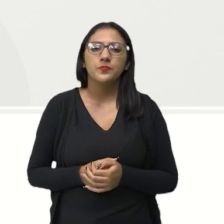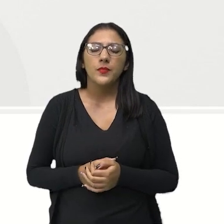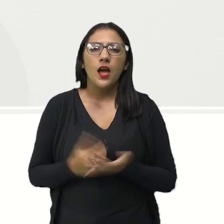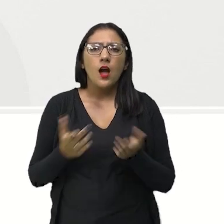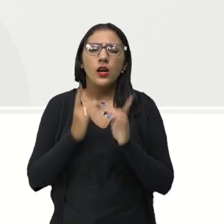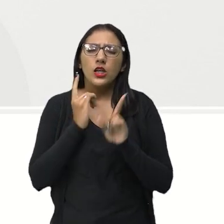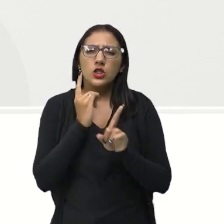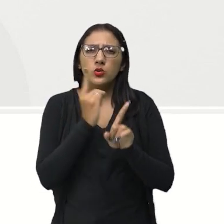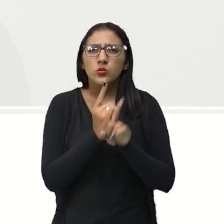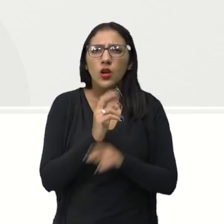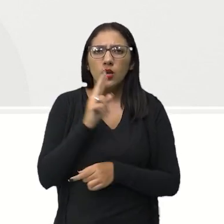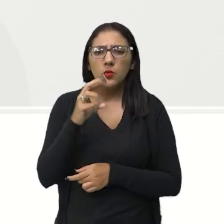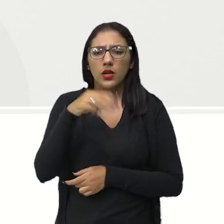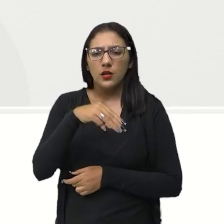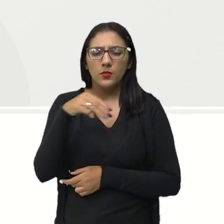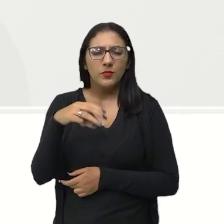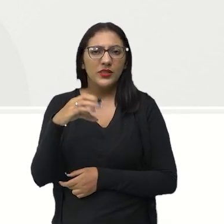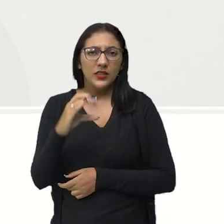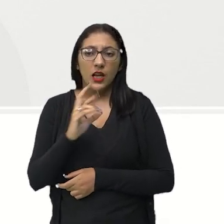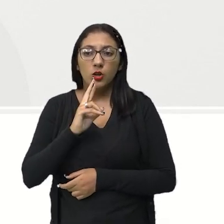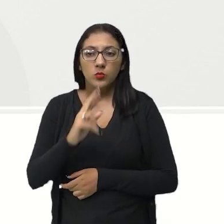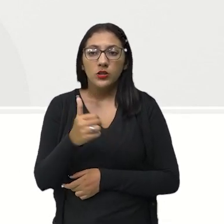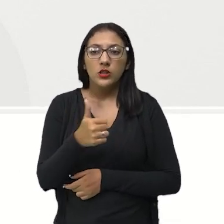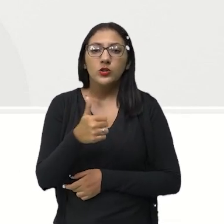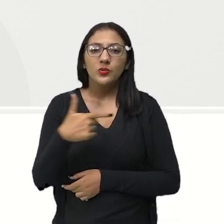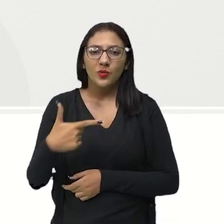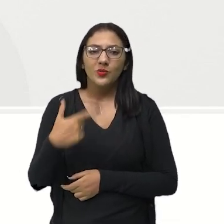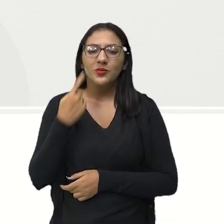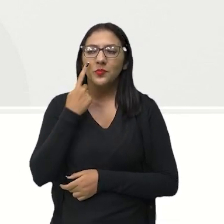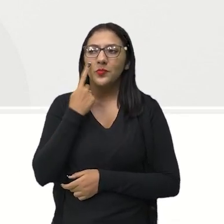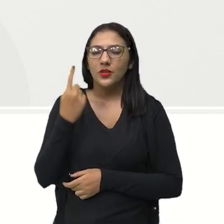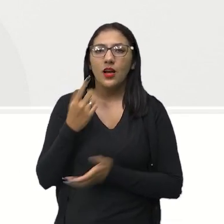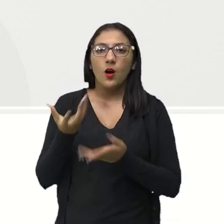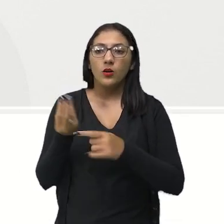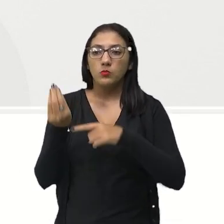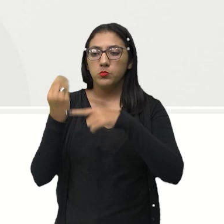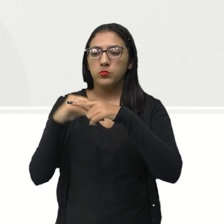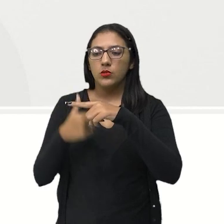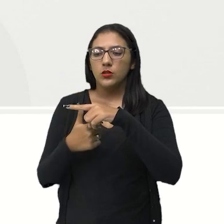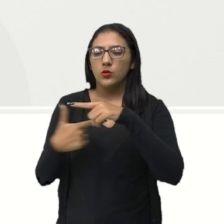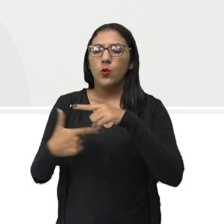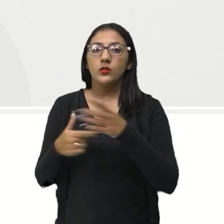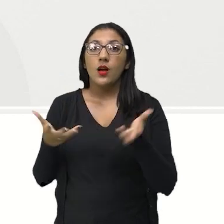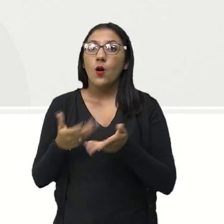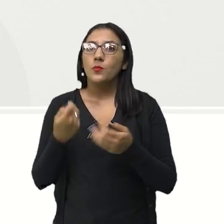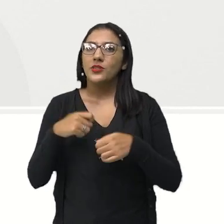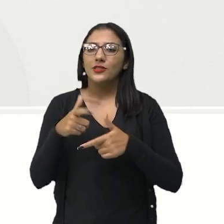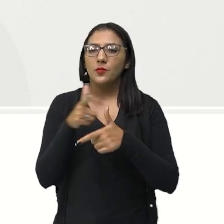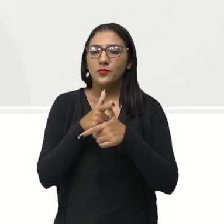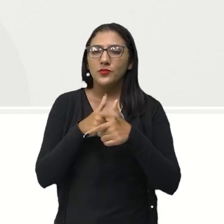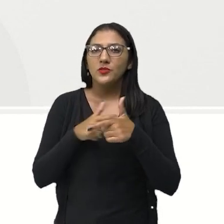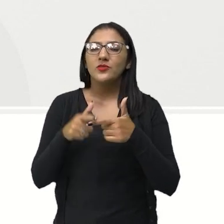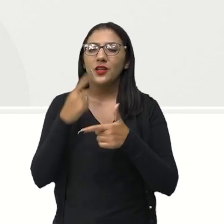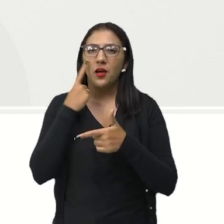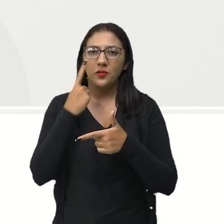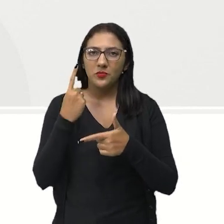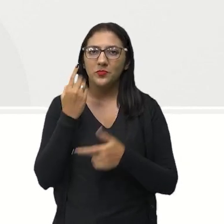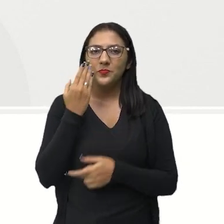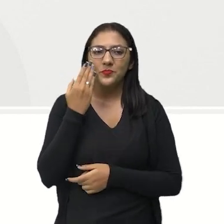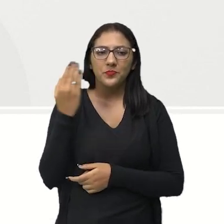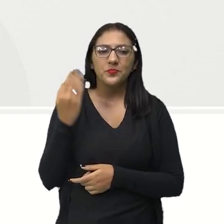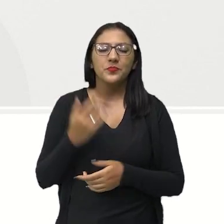que o MMC é 12, a gente escreveu ele aqui, vamos para o procedimento de divisão agora. Vamos pegar o